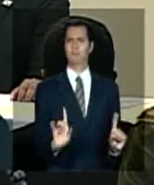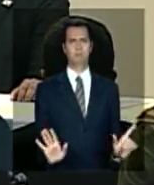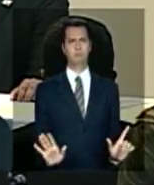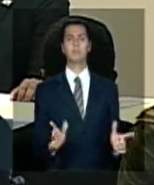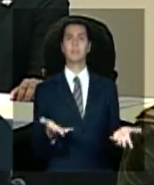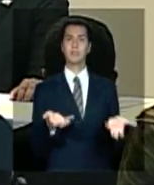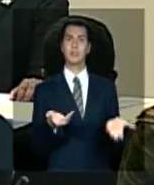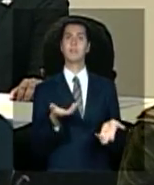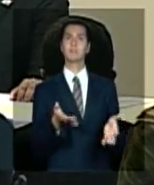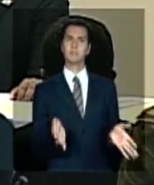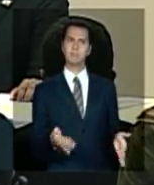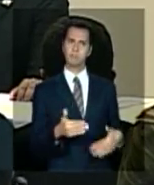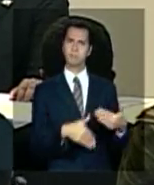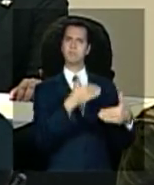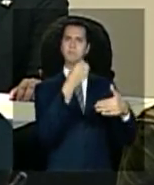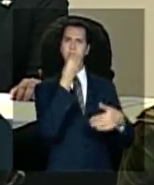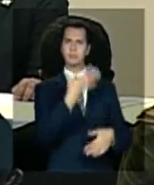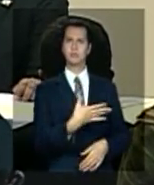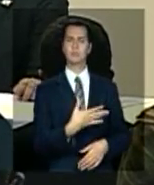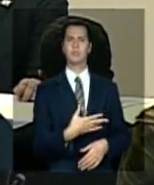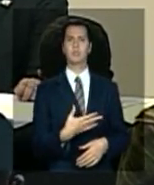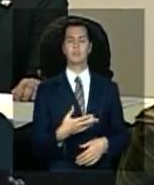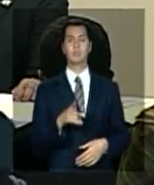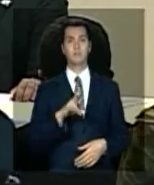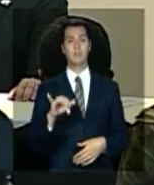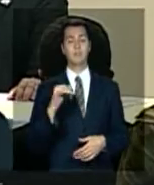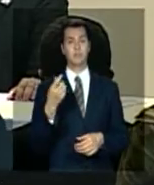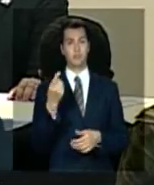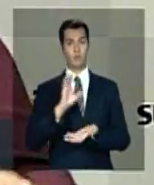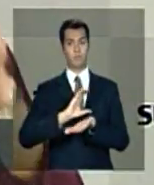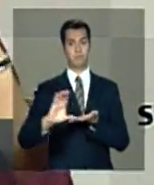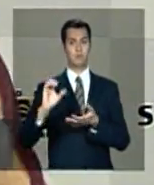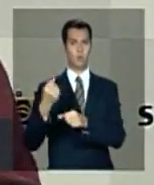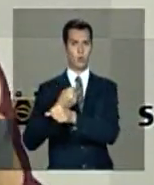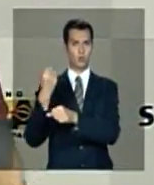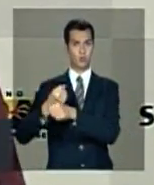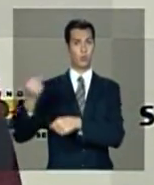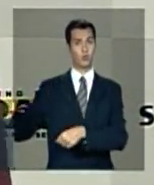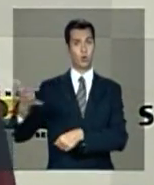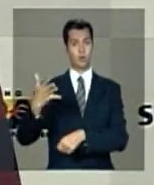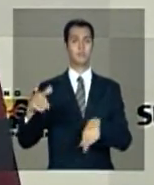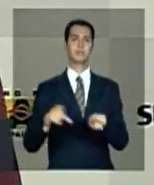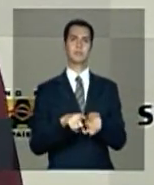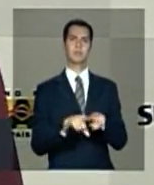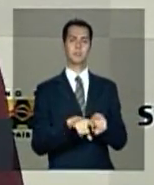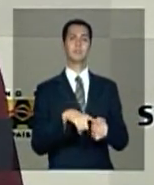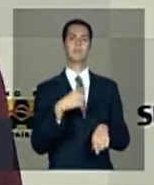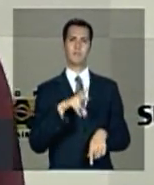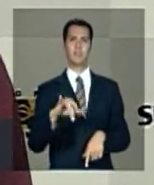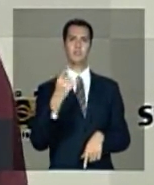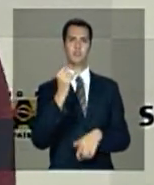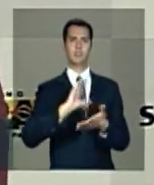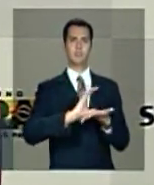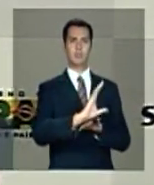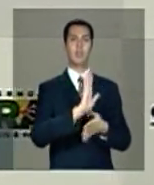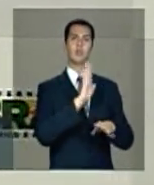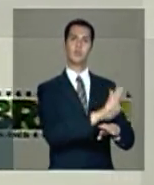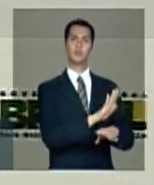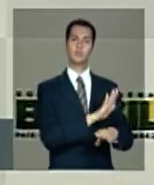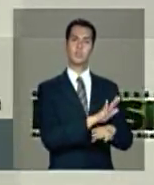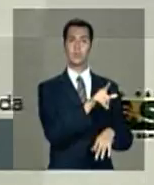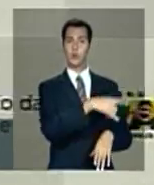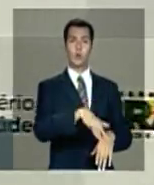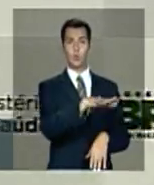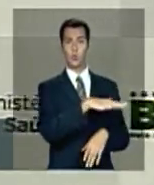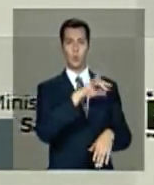sim ampliação reforma e construção de novas mas vai servir também para melhorar as velhas porque